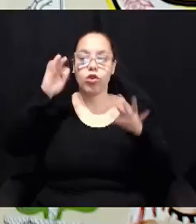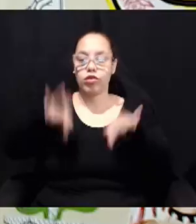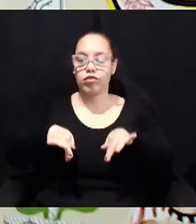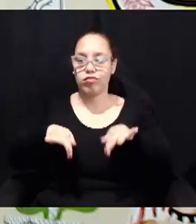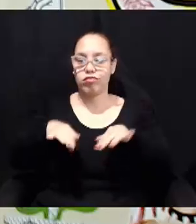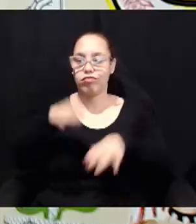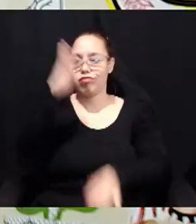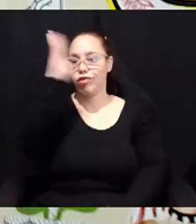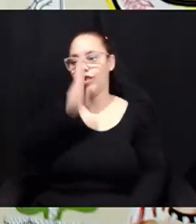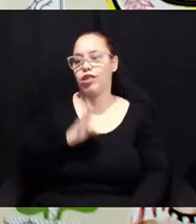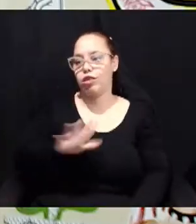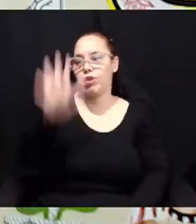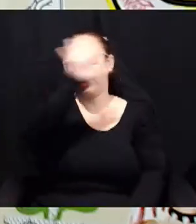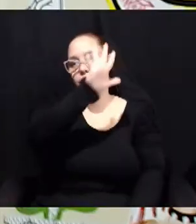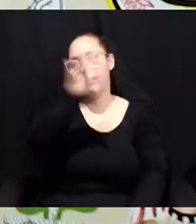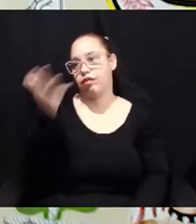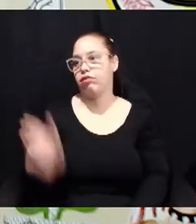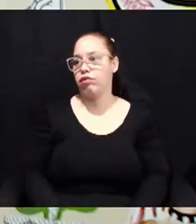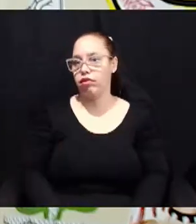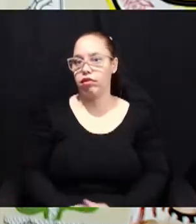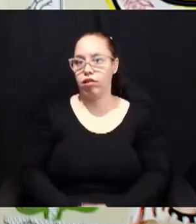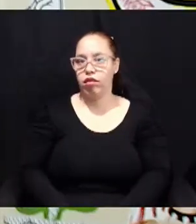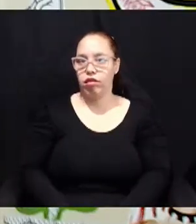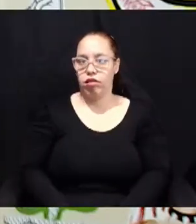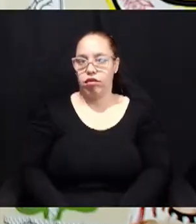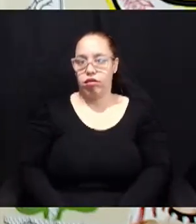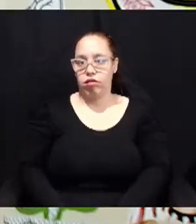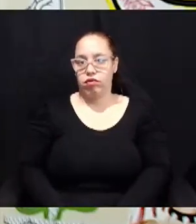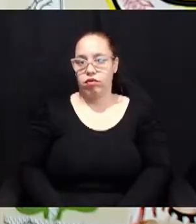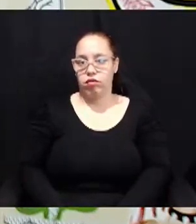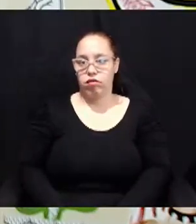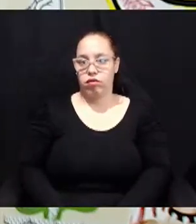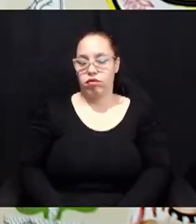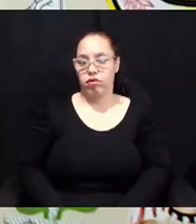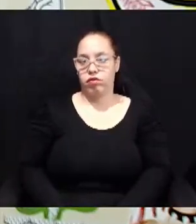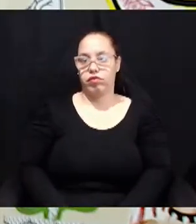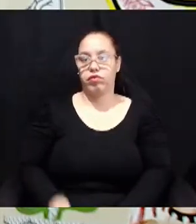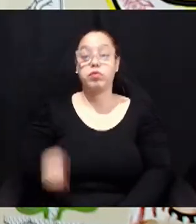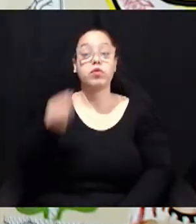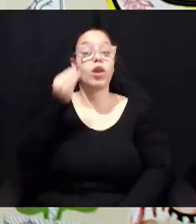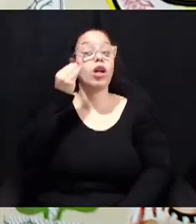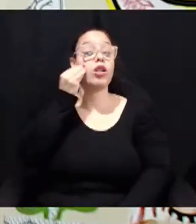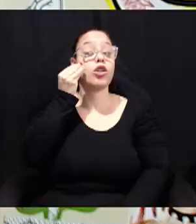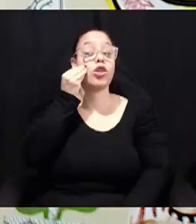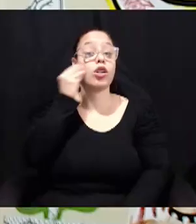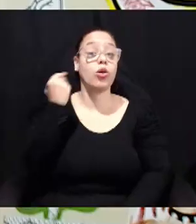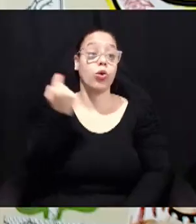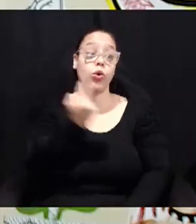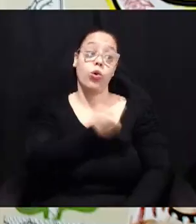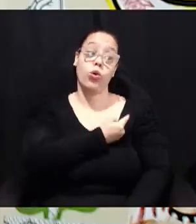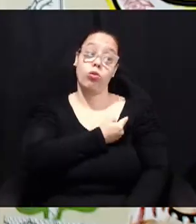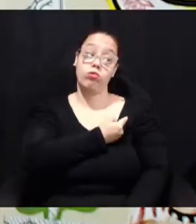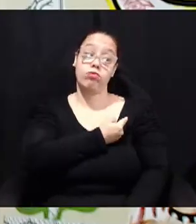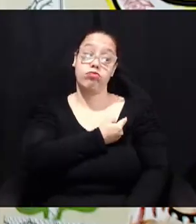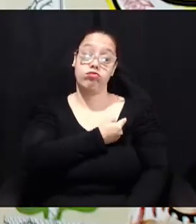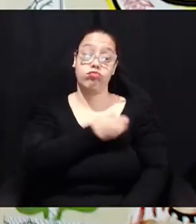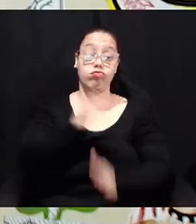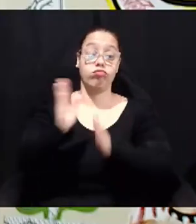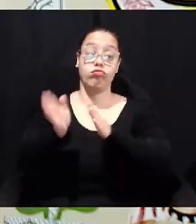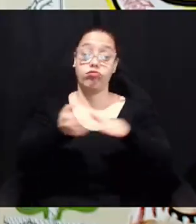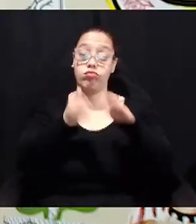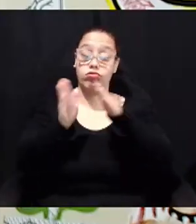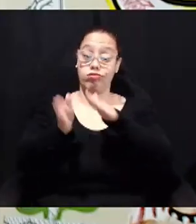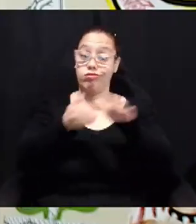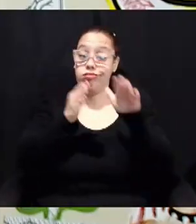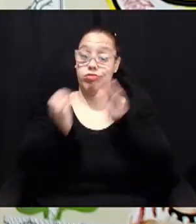nacionais. E o que acontece é que a gente tenta, o nosso intuito com a editora é realmente produzir obras inéditas e é o caminho